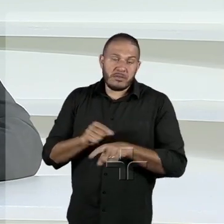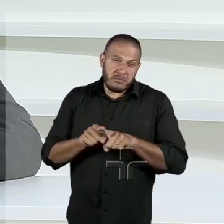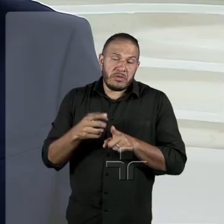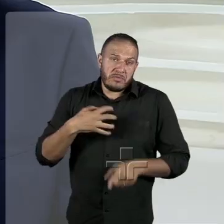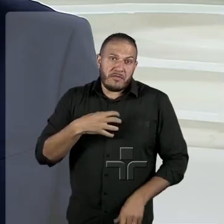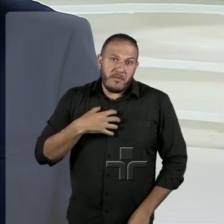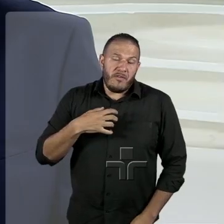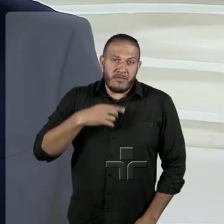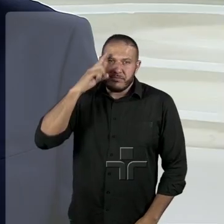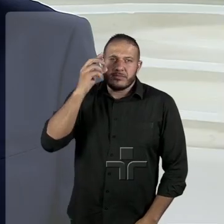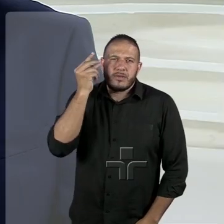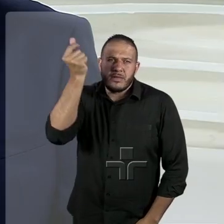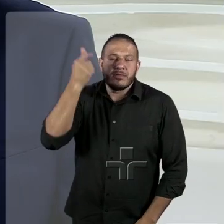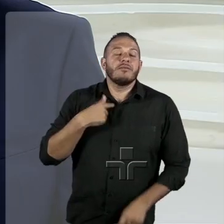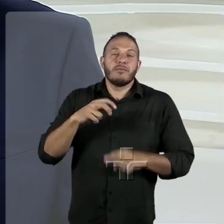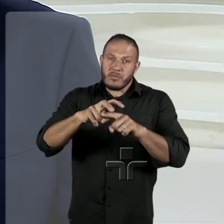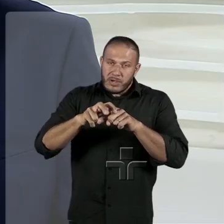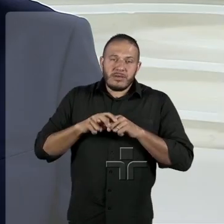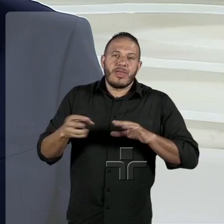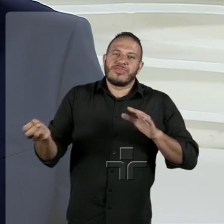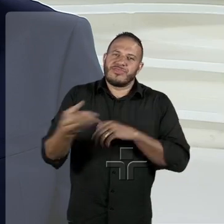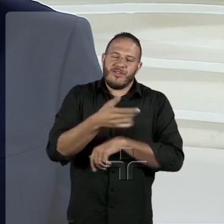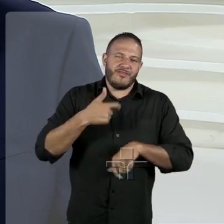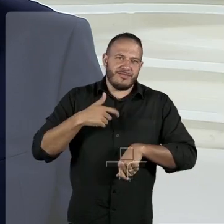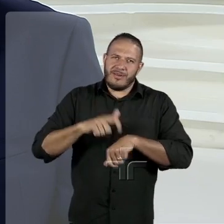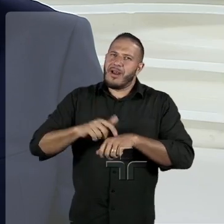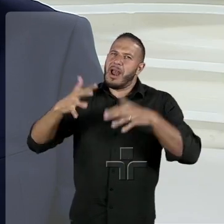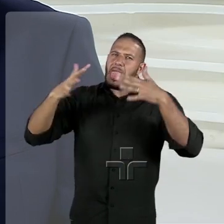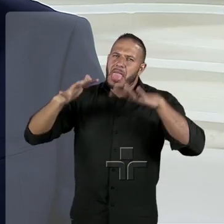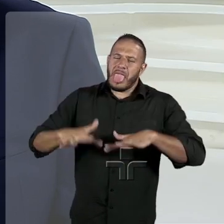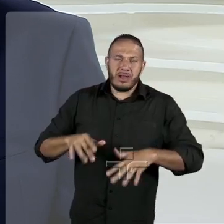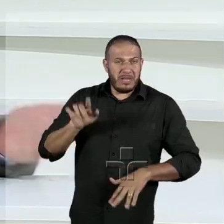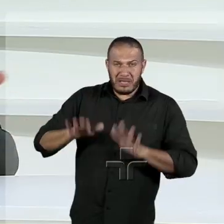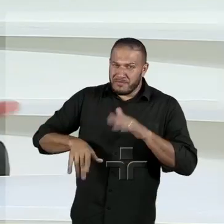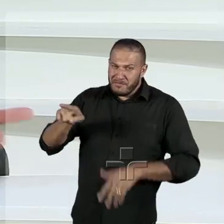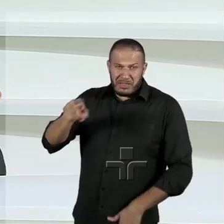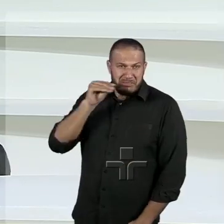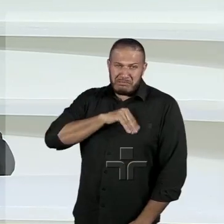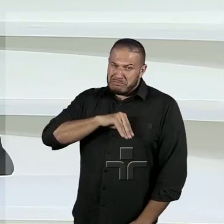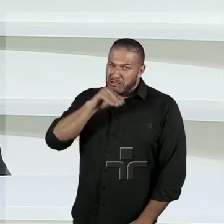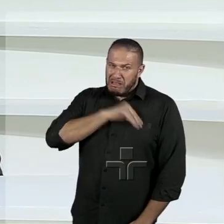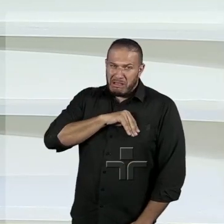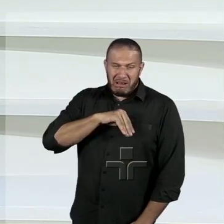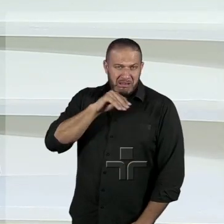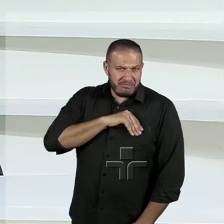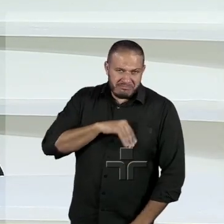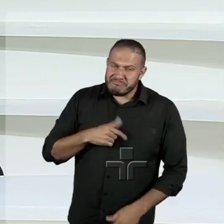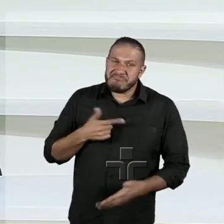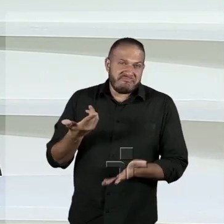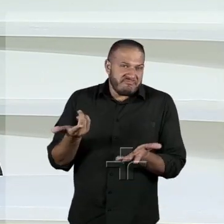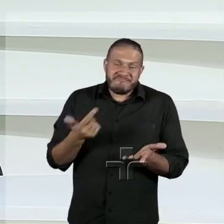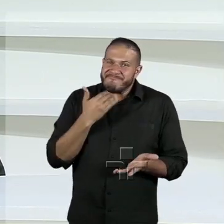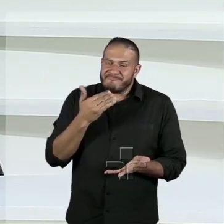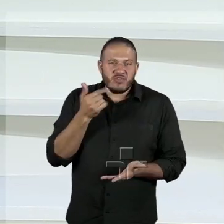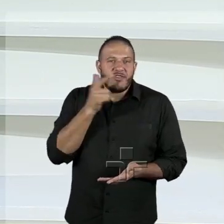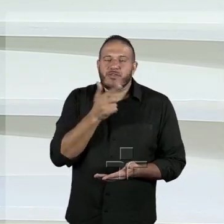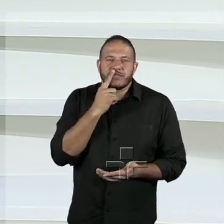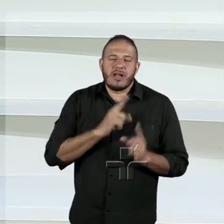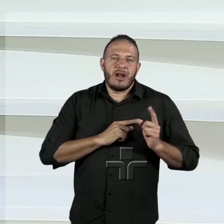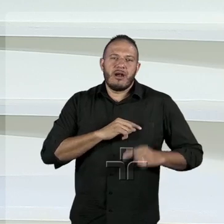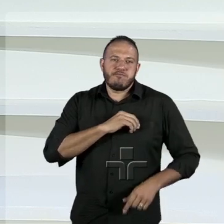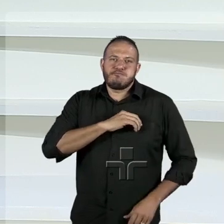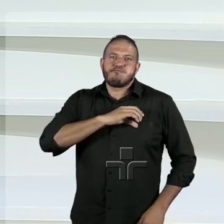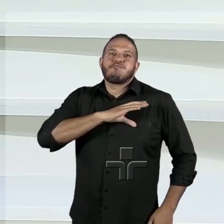criativa, porque com essa nova crise econômica, às vezes o salário, a política salarial não vai poder ser tão intensa, não é?